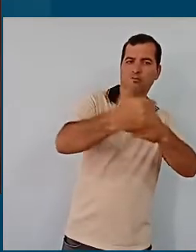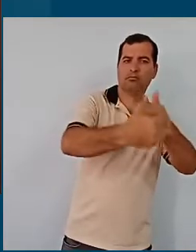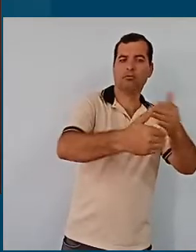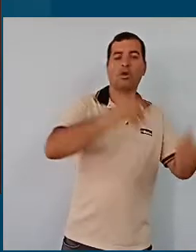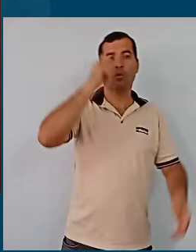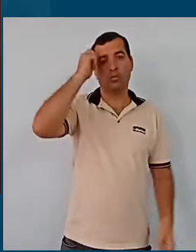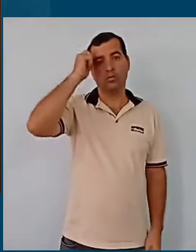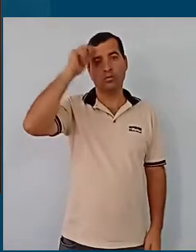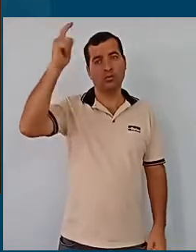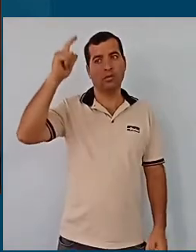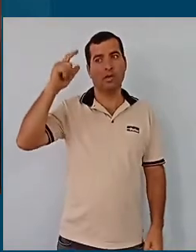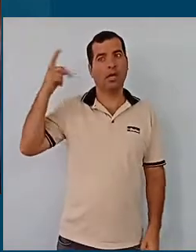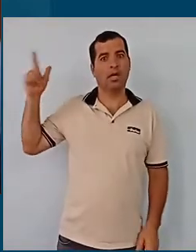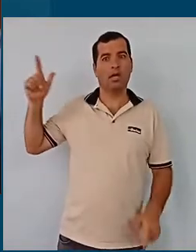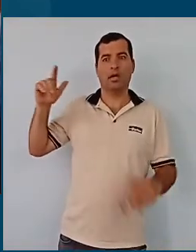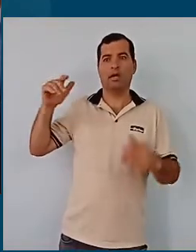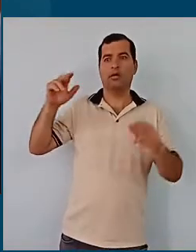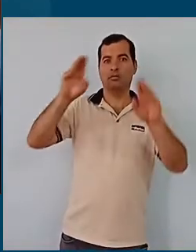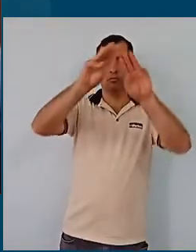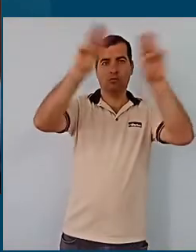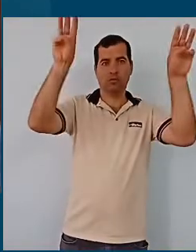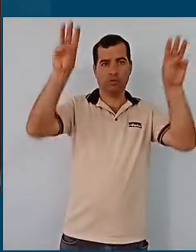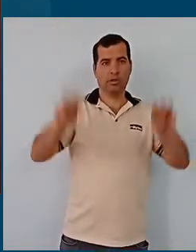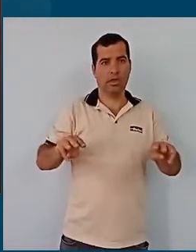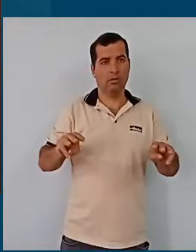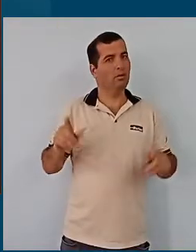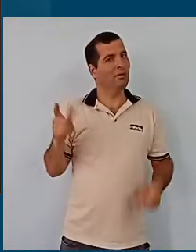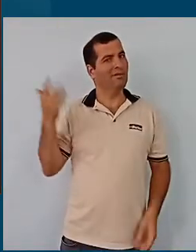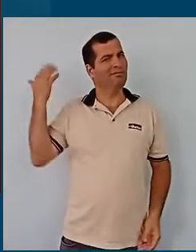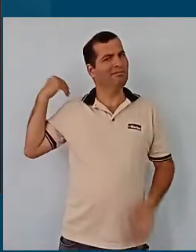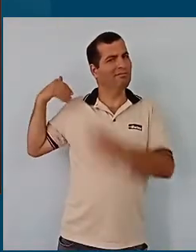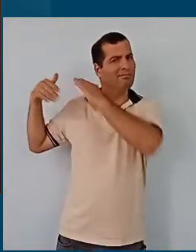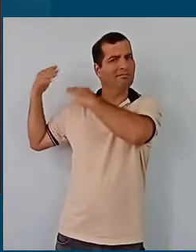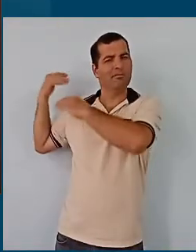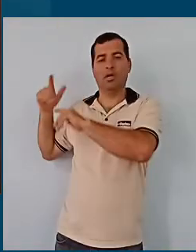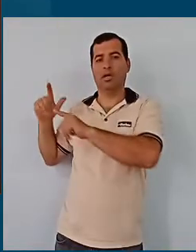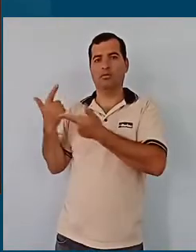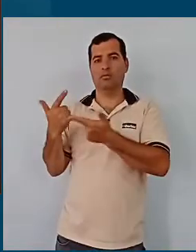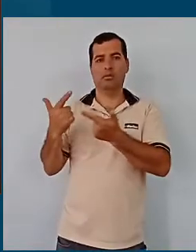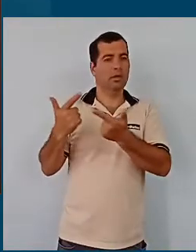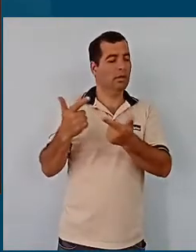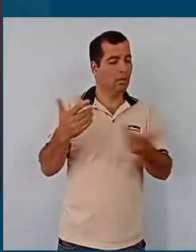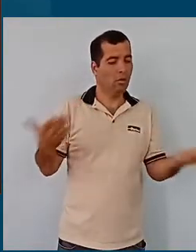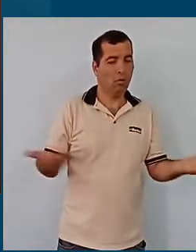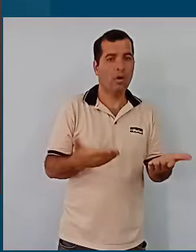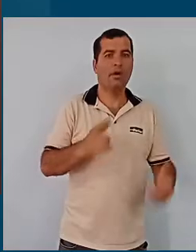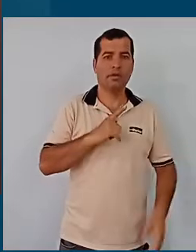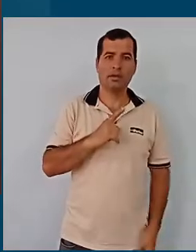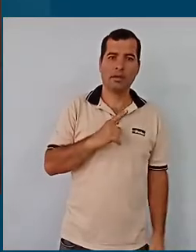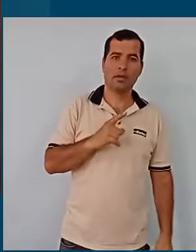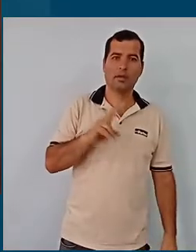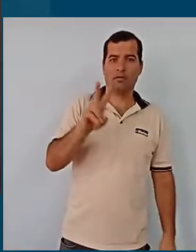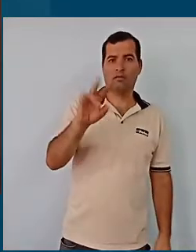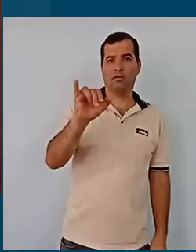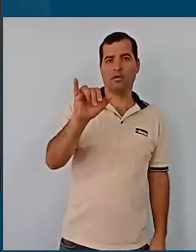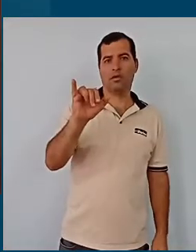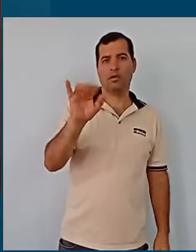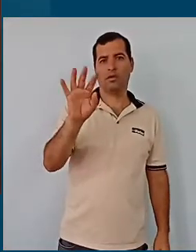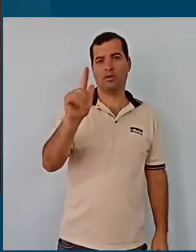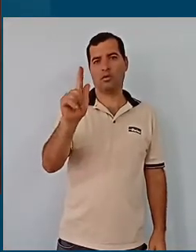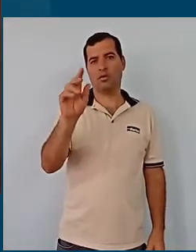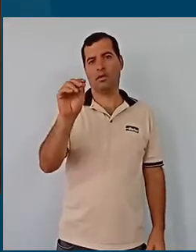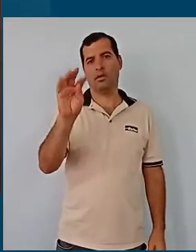que está no museu, aquilo que está num lugar distante da nossa condição, né? E o Vygotsky vai dizer